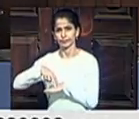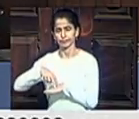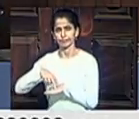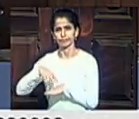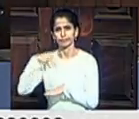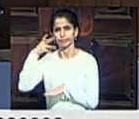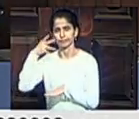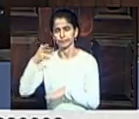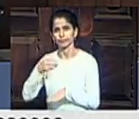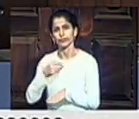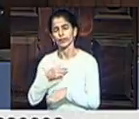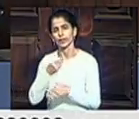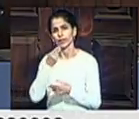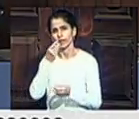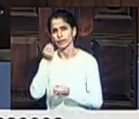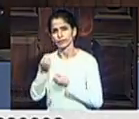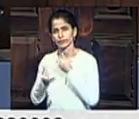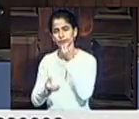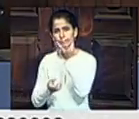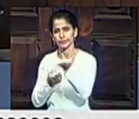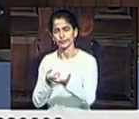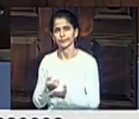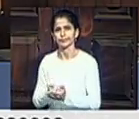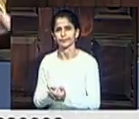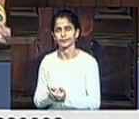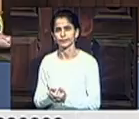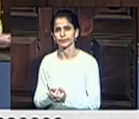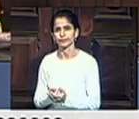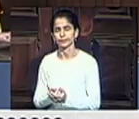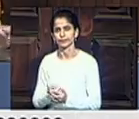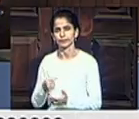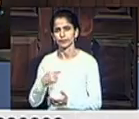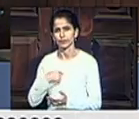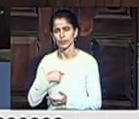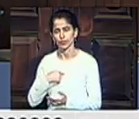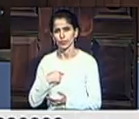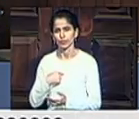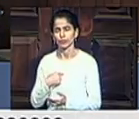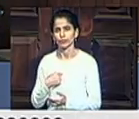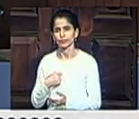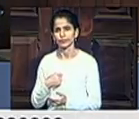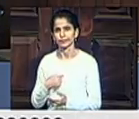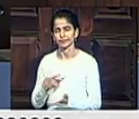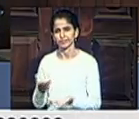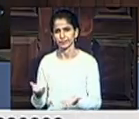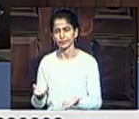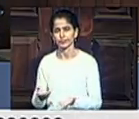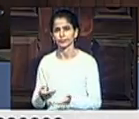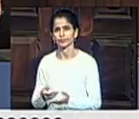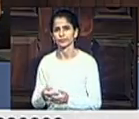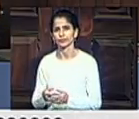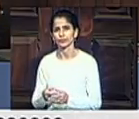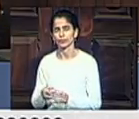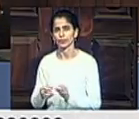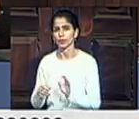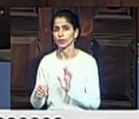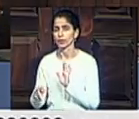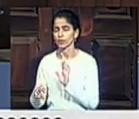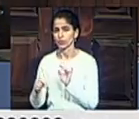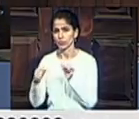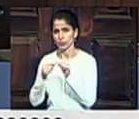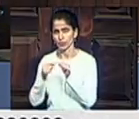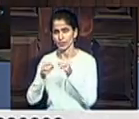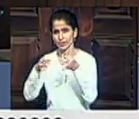para manifestar também a minha posição em relação